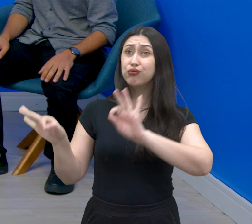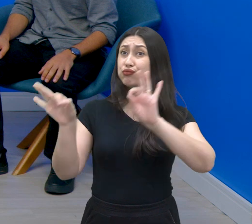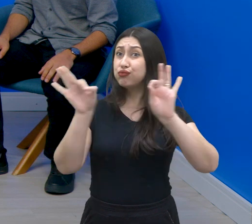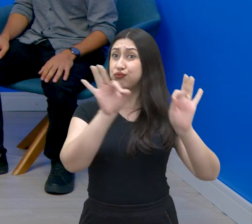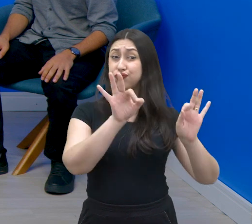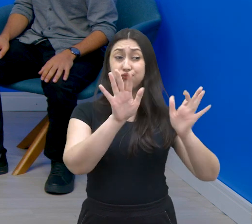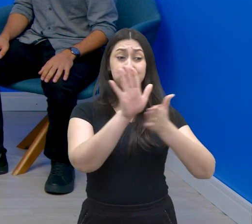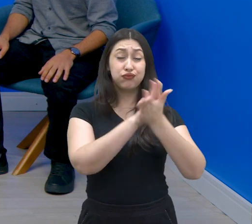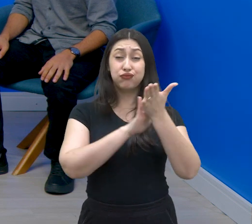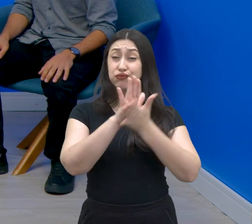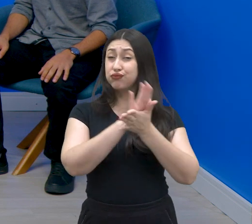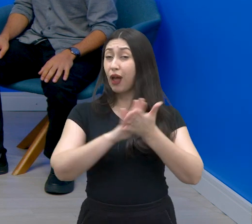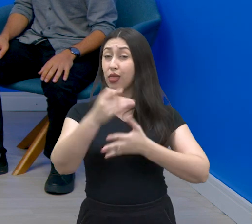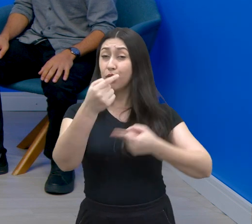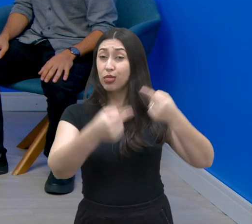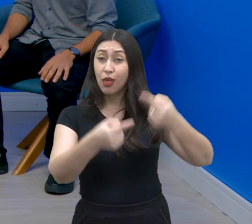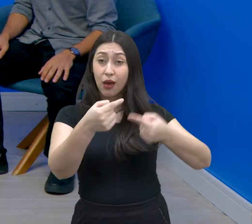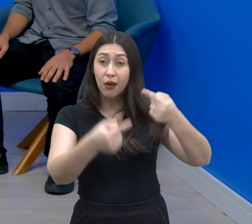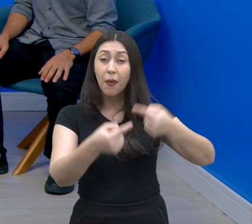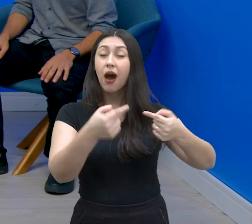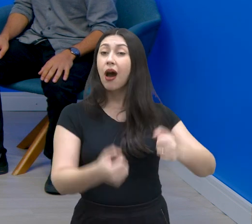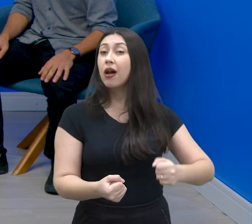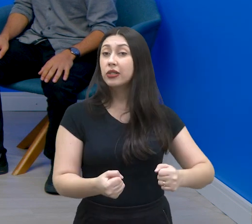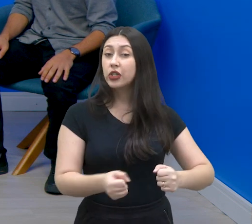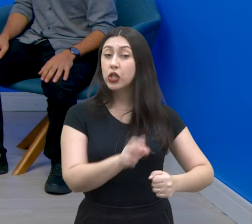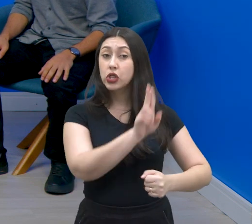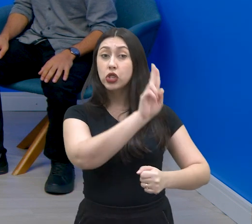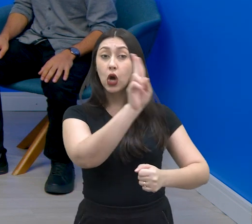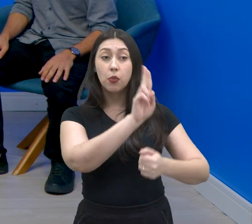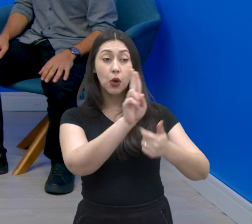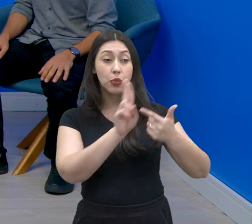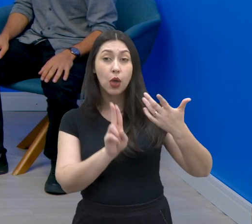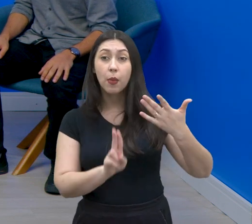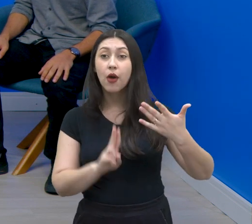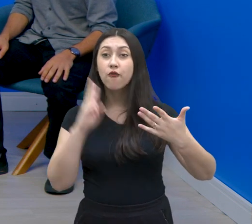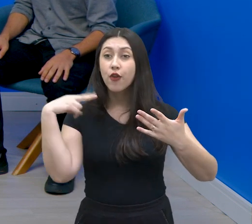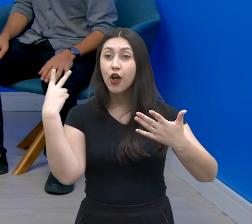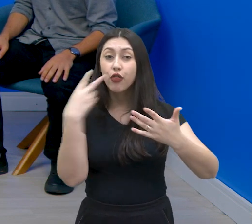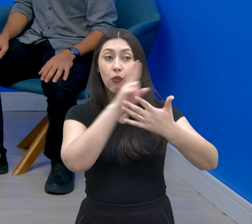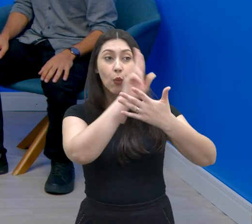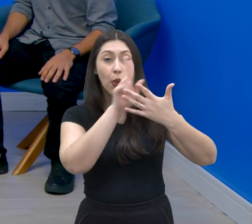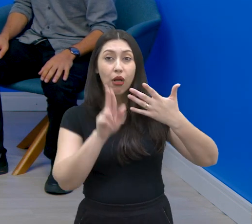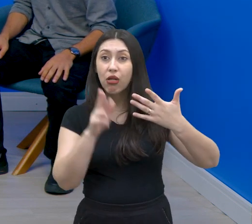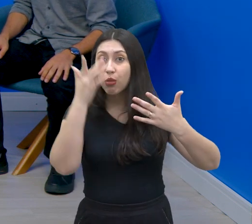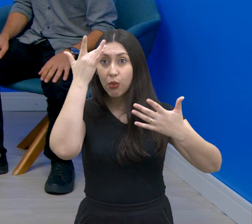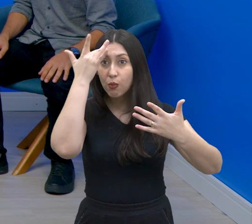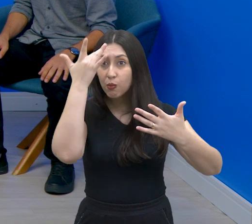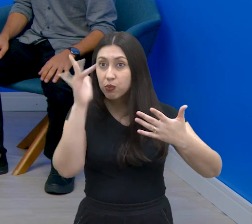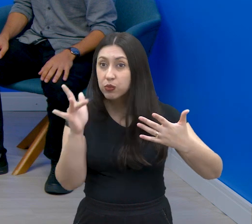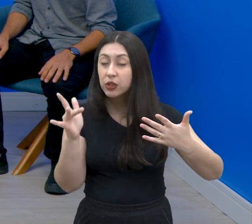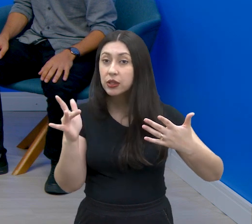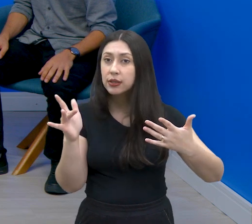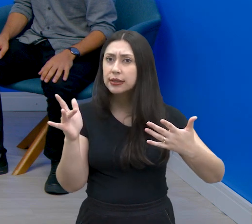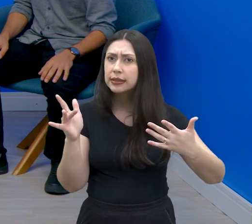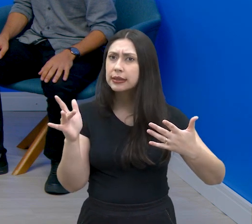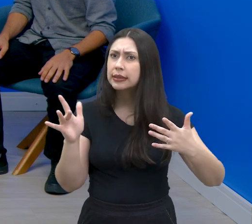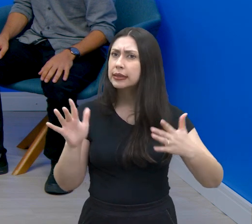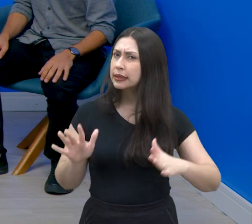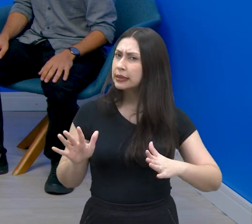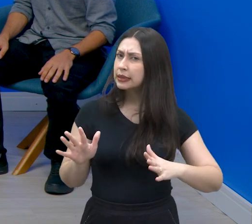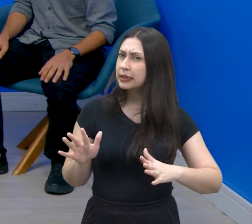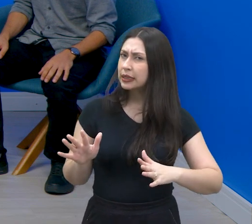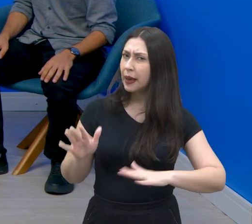na Câmara dos Deputados. Tem uma diferença dessa prática? Como que a gente pode entender isso? Assim,